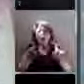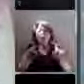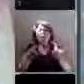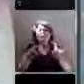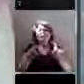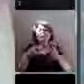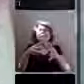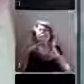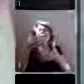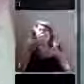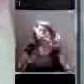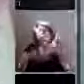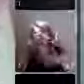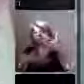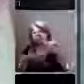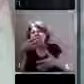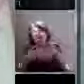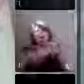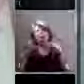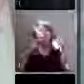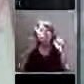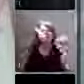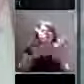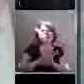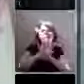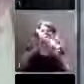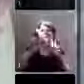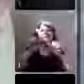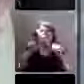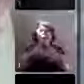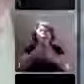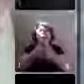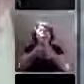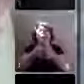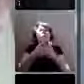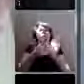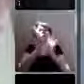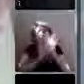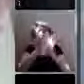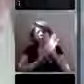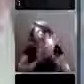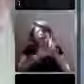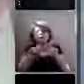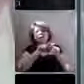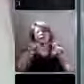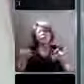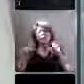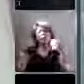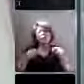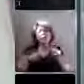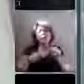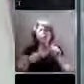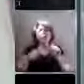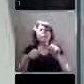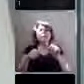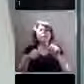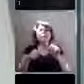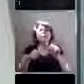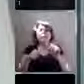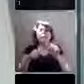decidiram adotar a designação de etiqueta para o índice formal que definiram como fundamental sua proposta. Como assim,